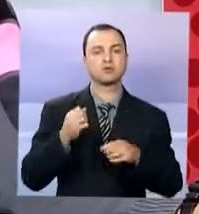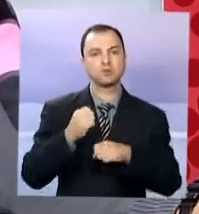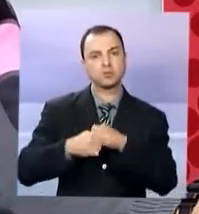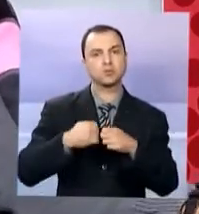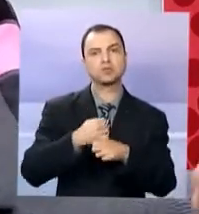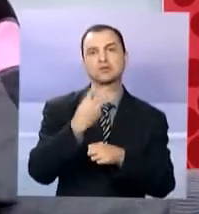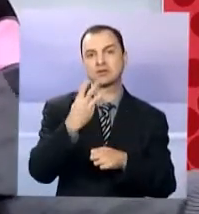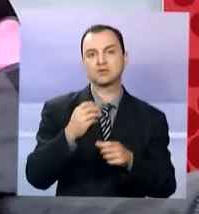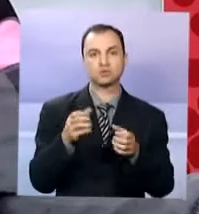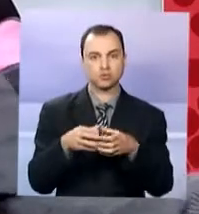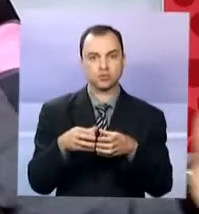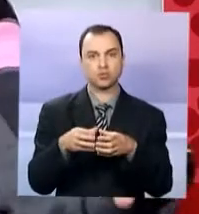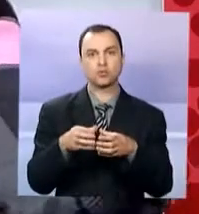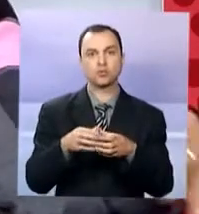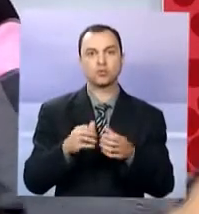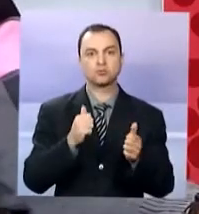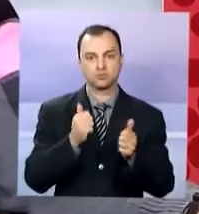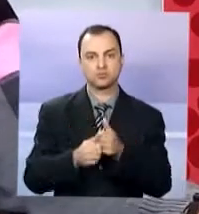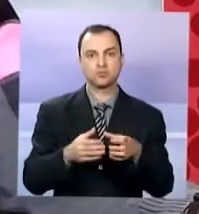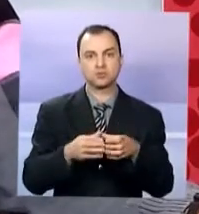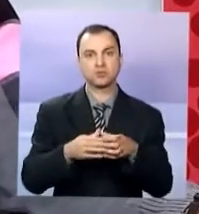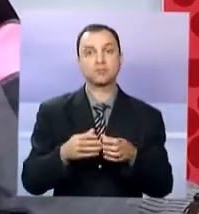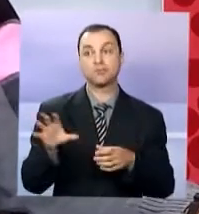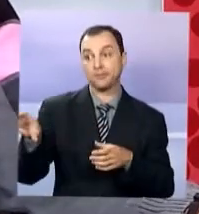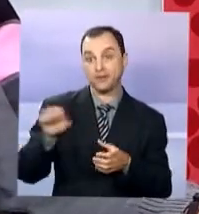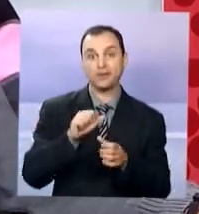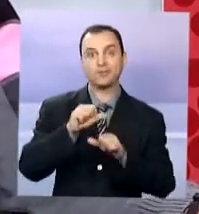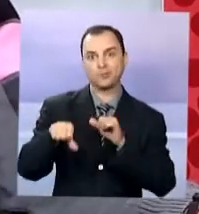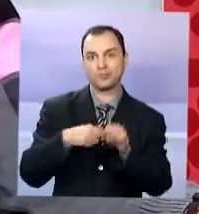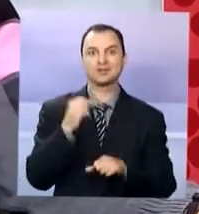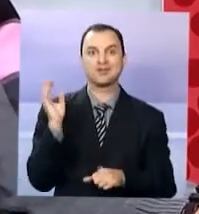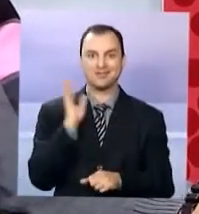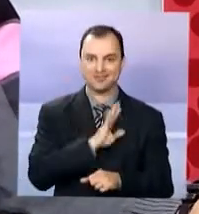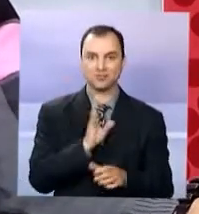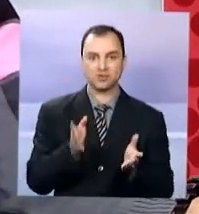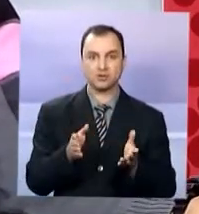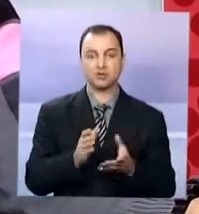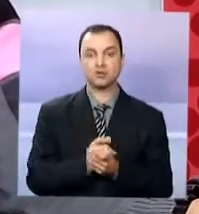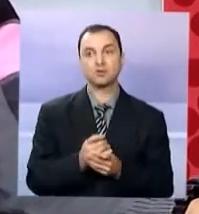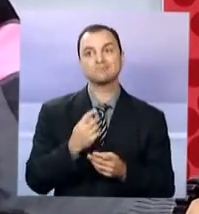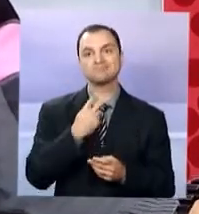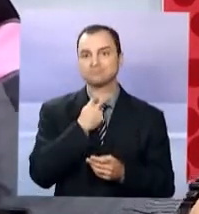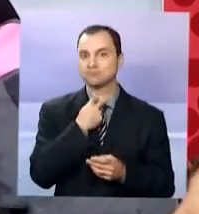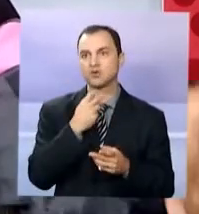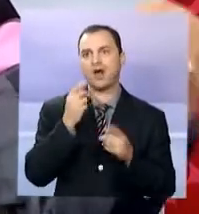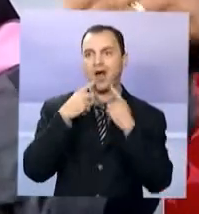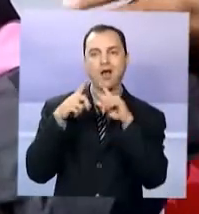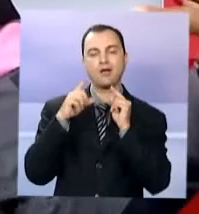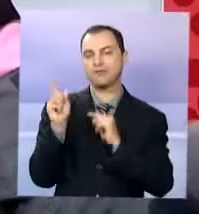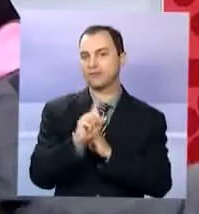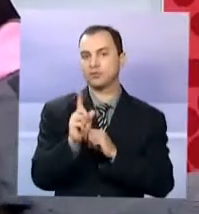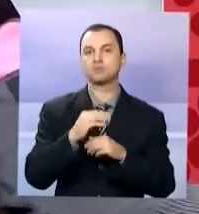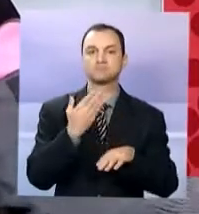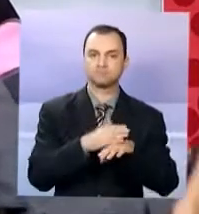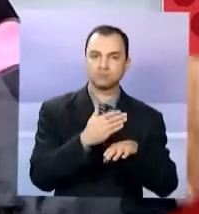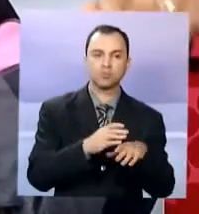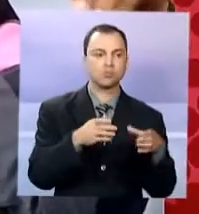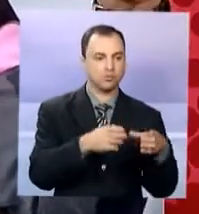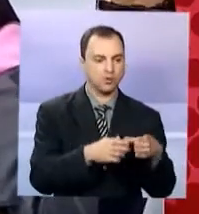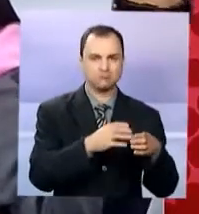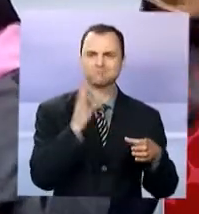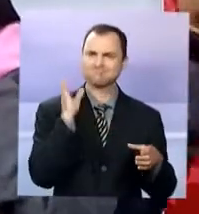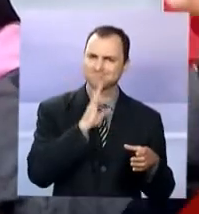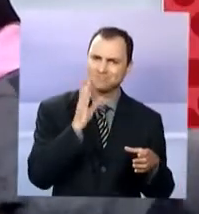faz três anos que eu tô com a seleção Eu já peguei essa mudança bacana aí então não pode reclamar não nós treinamos melhores